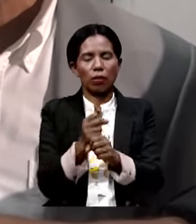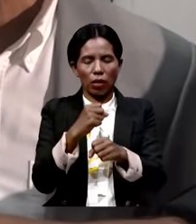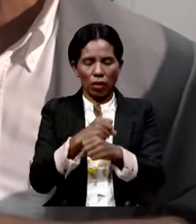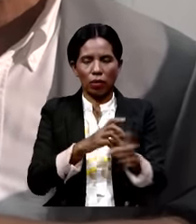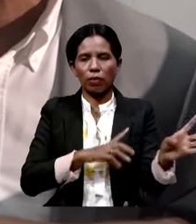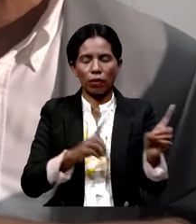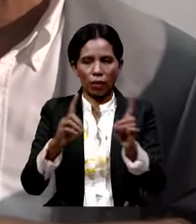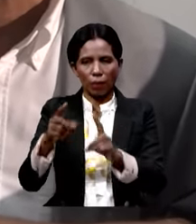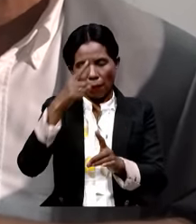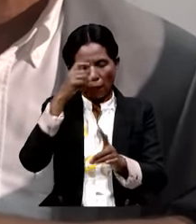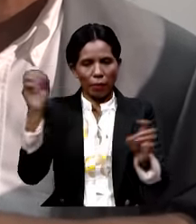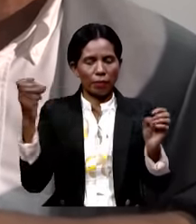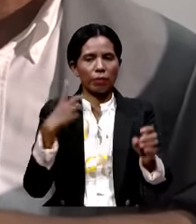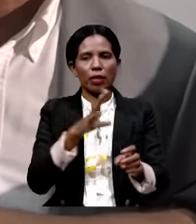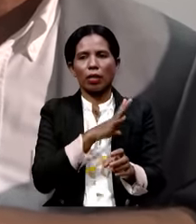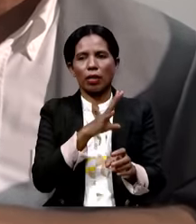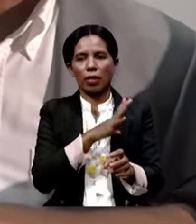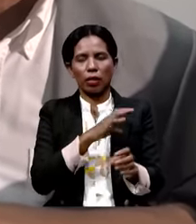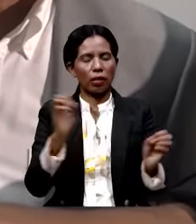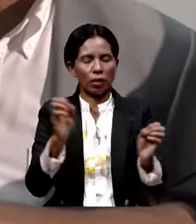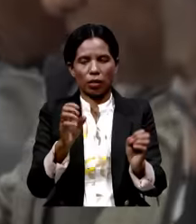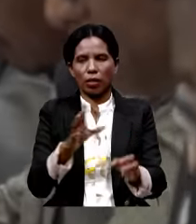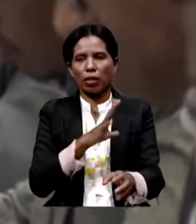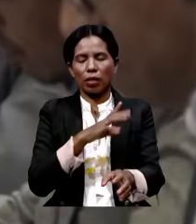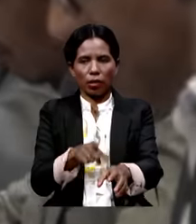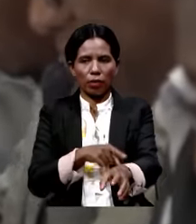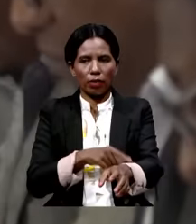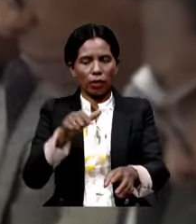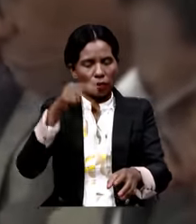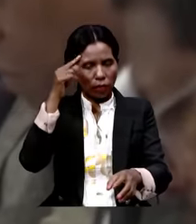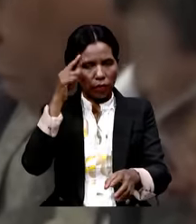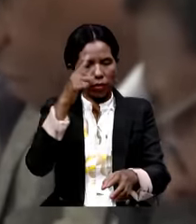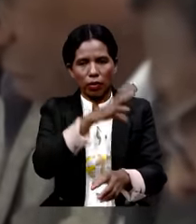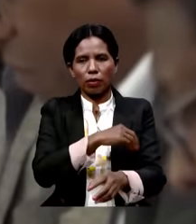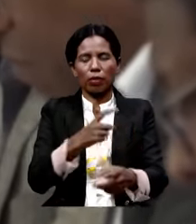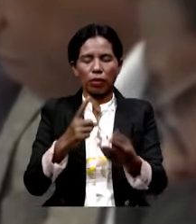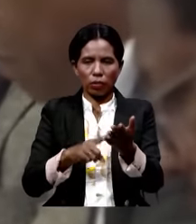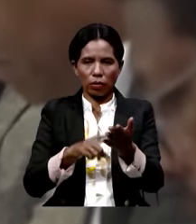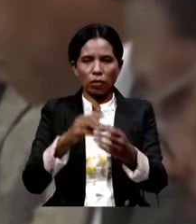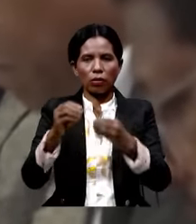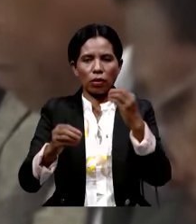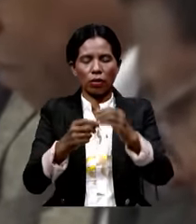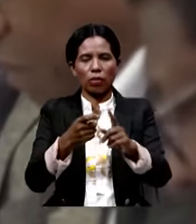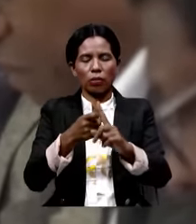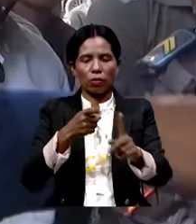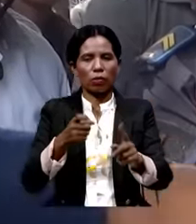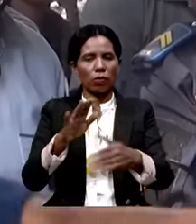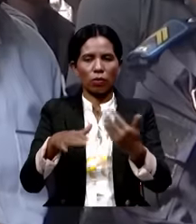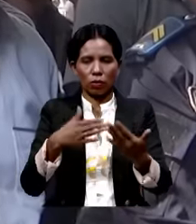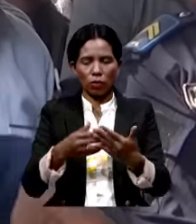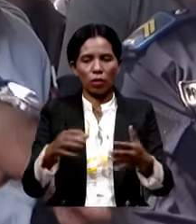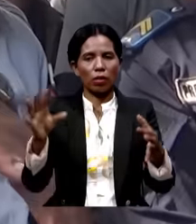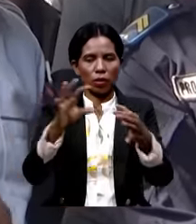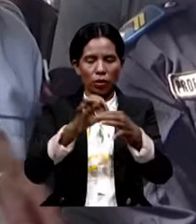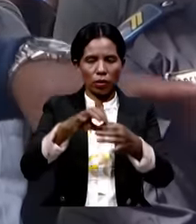Também lá e dar de transmitir lá resolve. Além de ne, o governo mos discute com a preocupação russi parte hotu liga